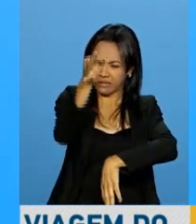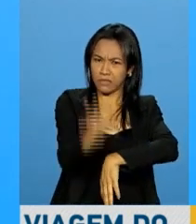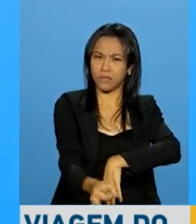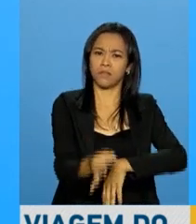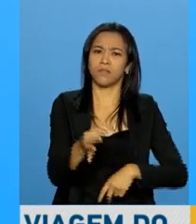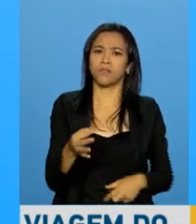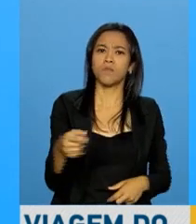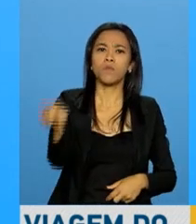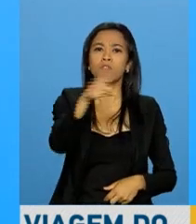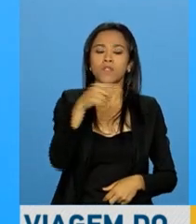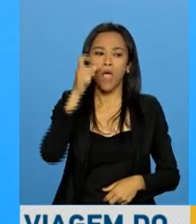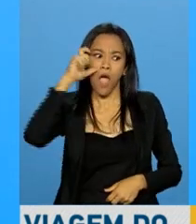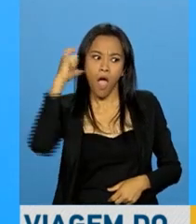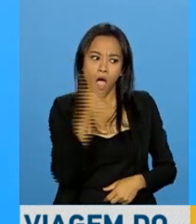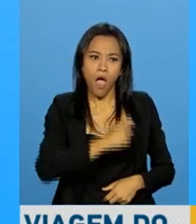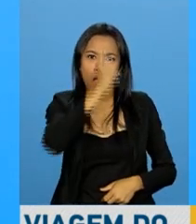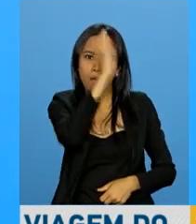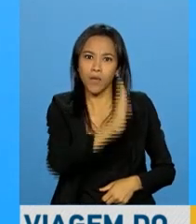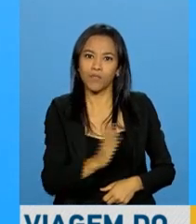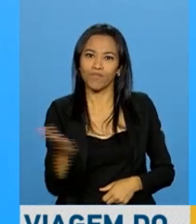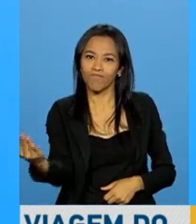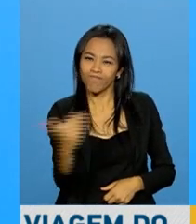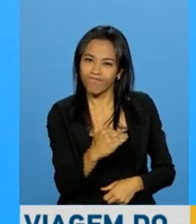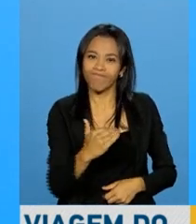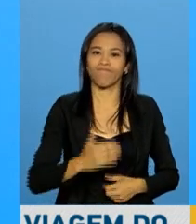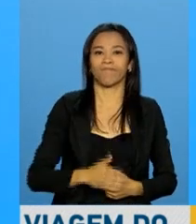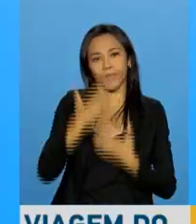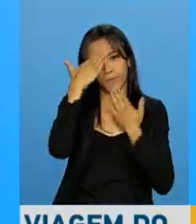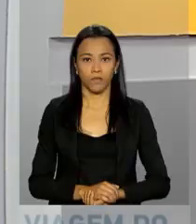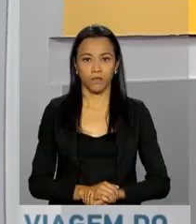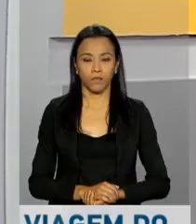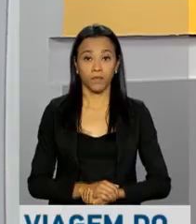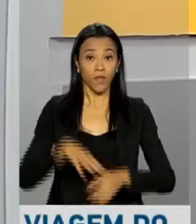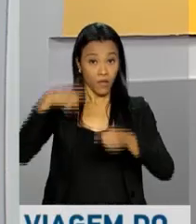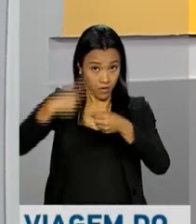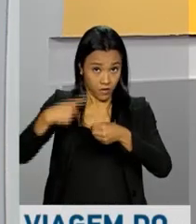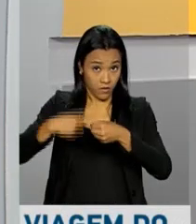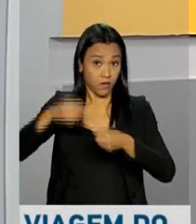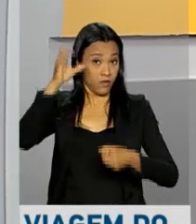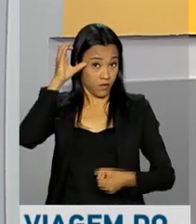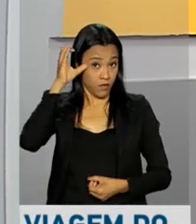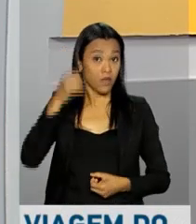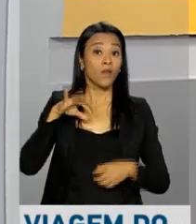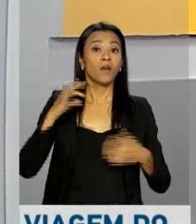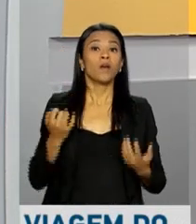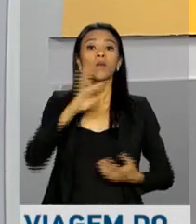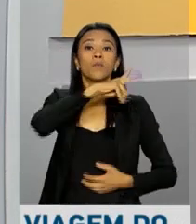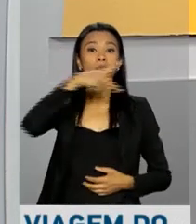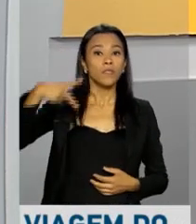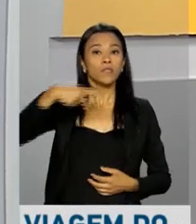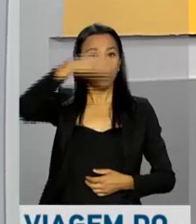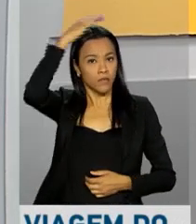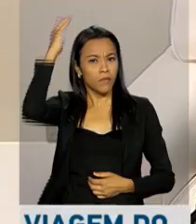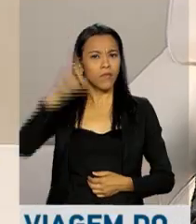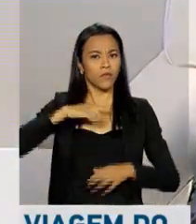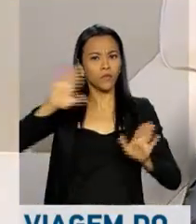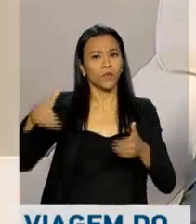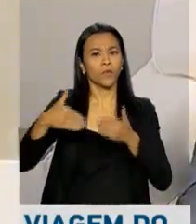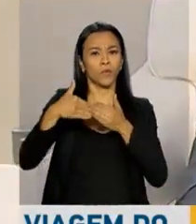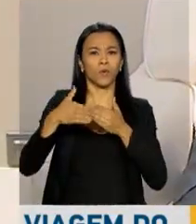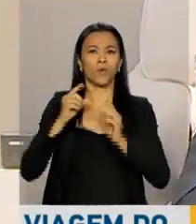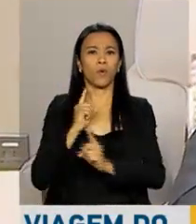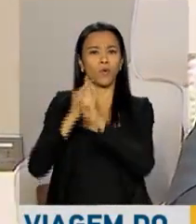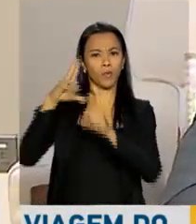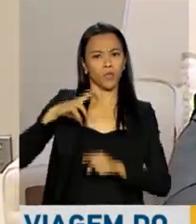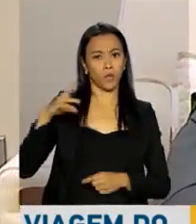certíssimo para investir no Brasil. Muito obrigado. Ainda em Xiamen, o presidente Michel Temer teve um encontro privado